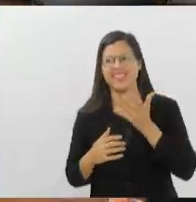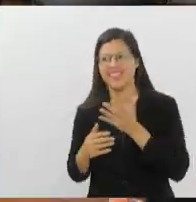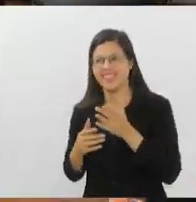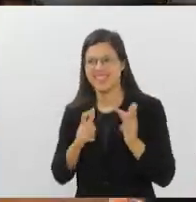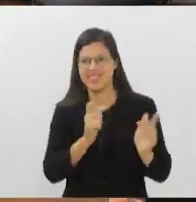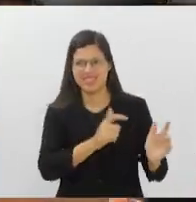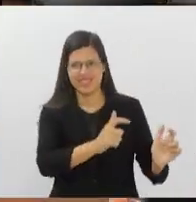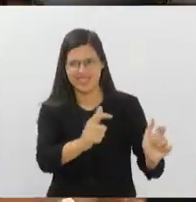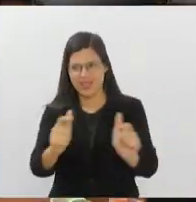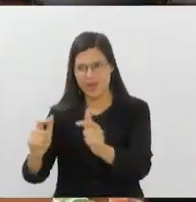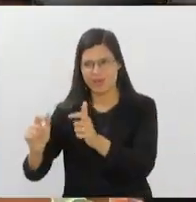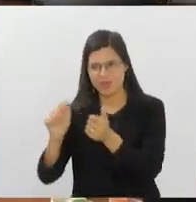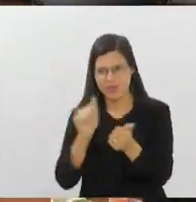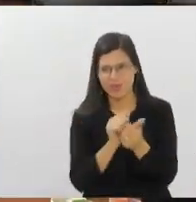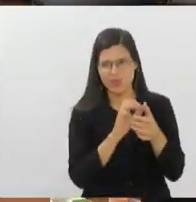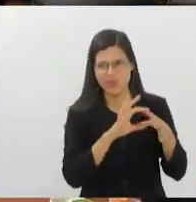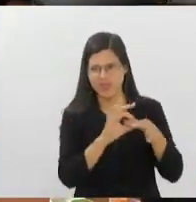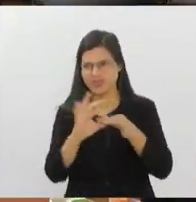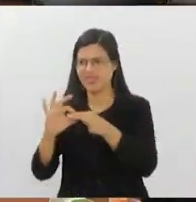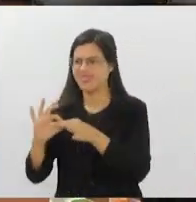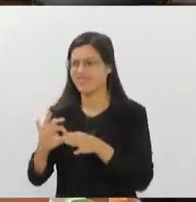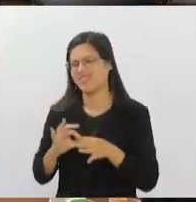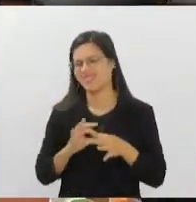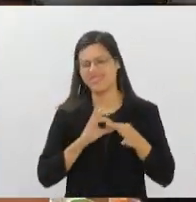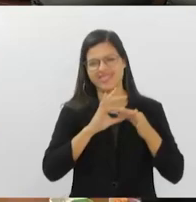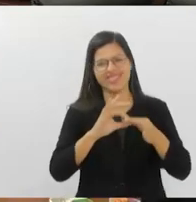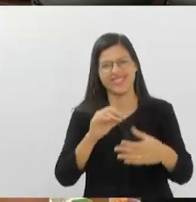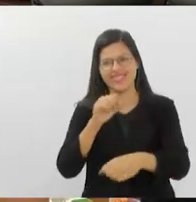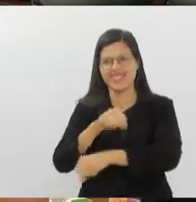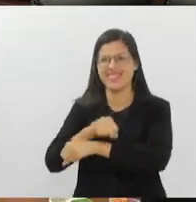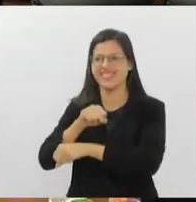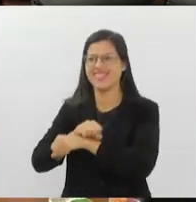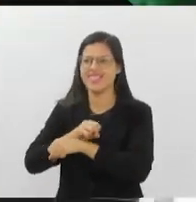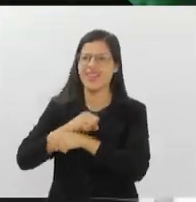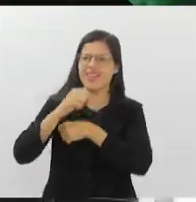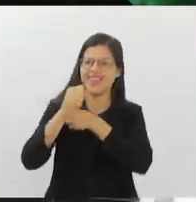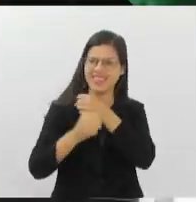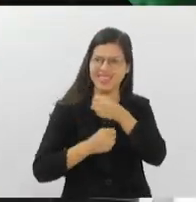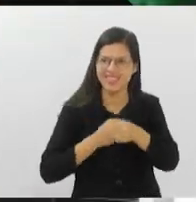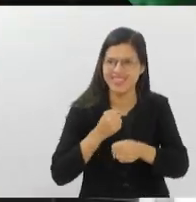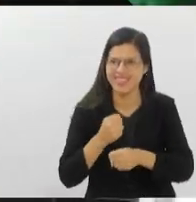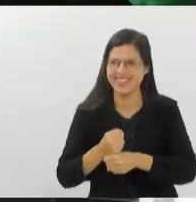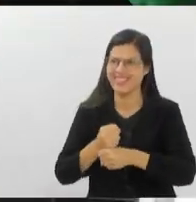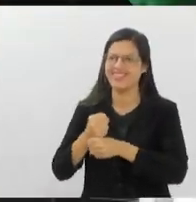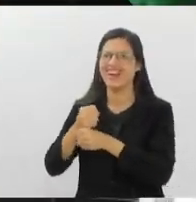juntos onde, eu esperei o ano inteiro pelo seu calor.